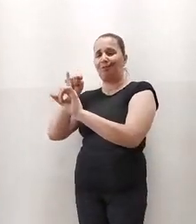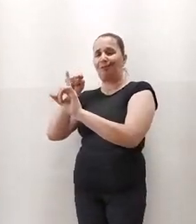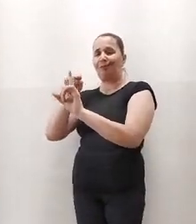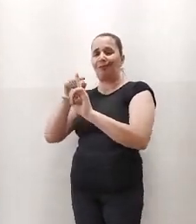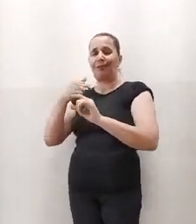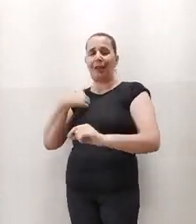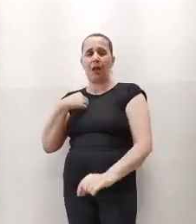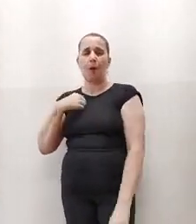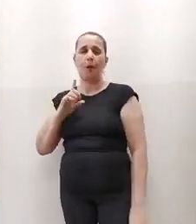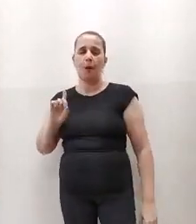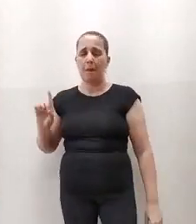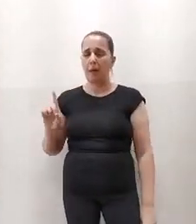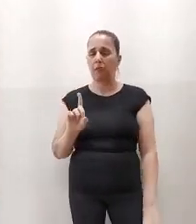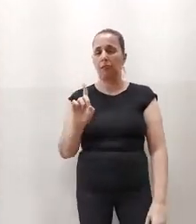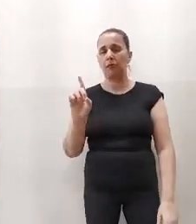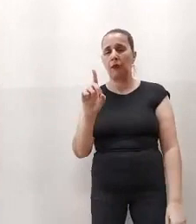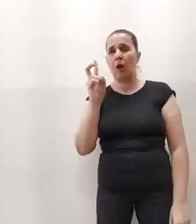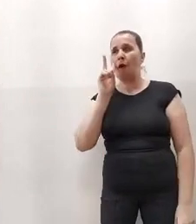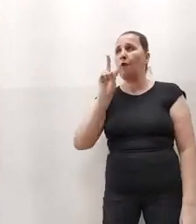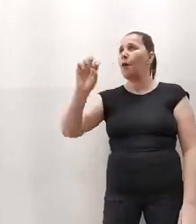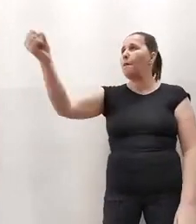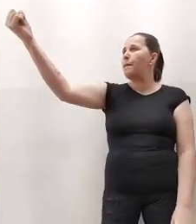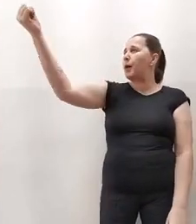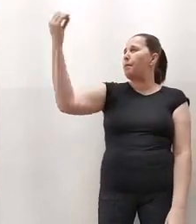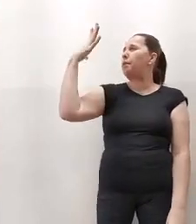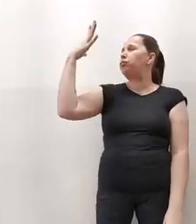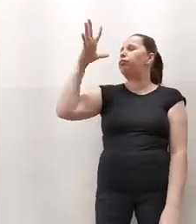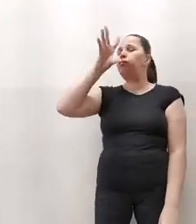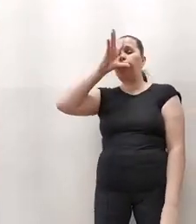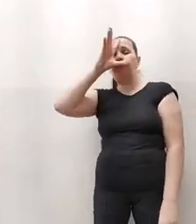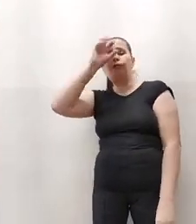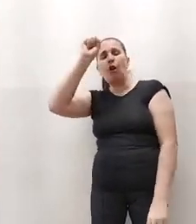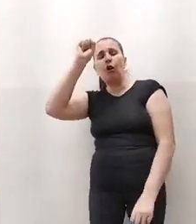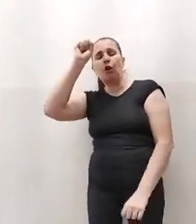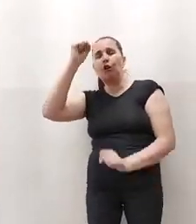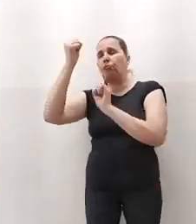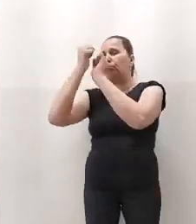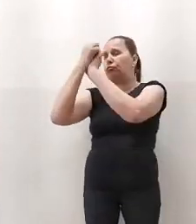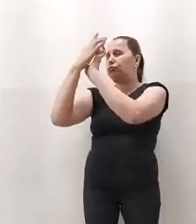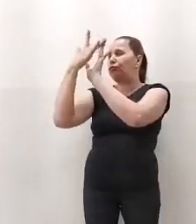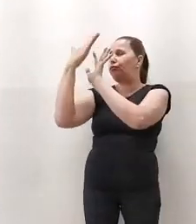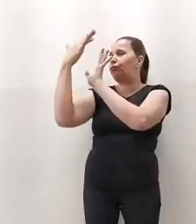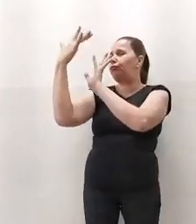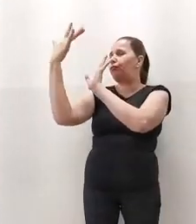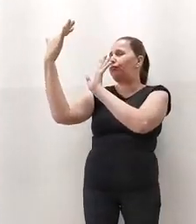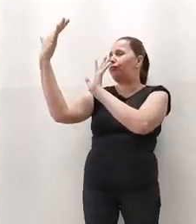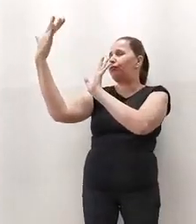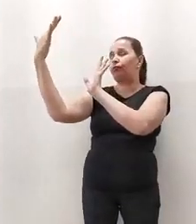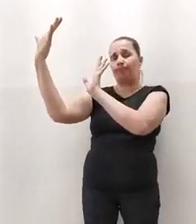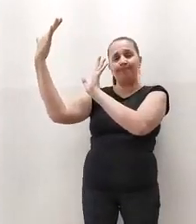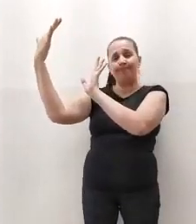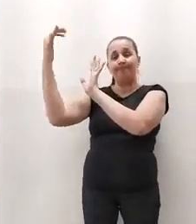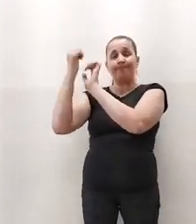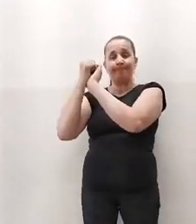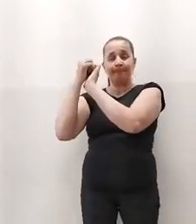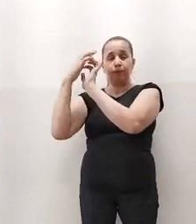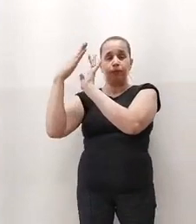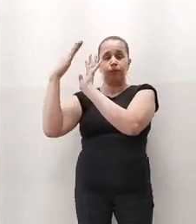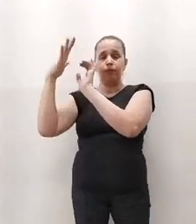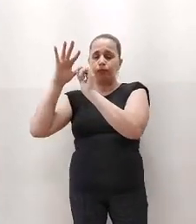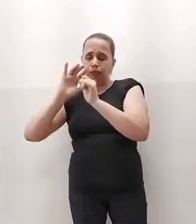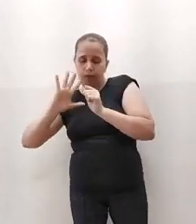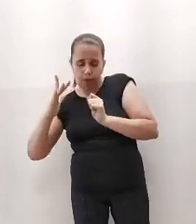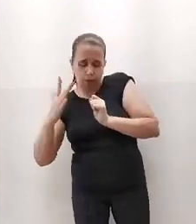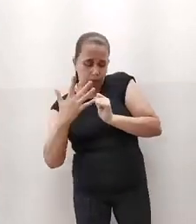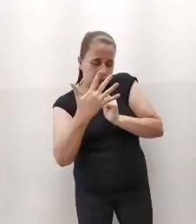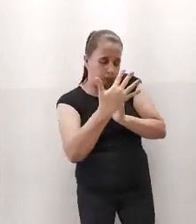eu caminho fora, vi uma luz no céu, mais resplandecente que o sol, que brilhou ao redor de